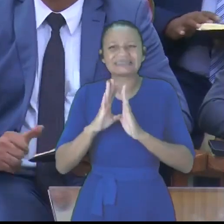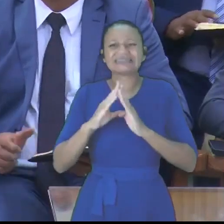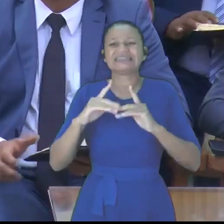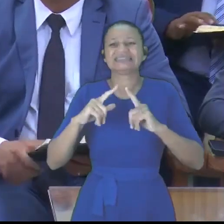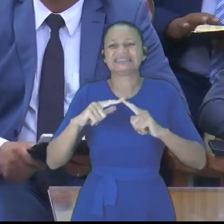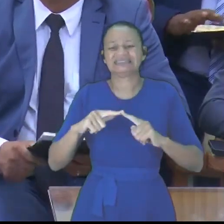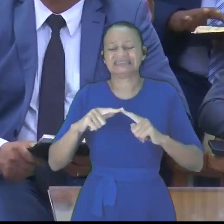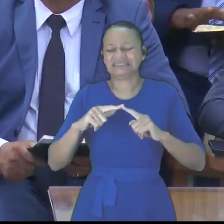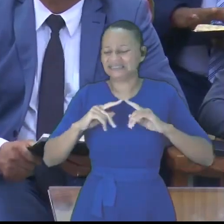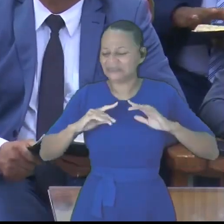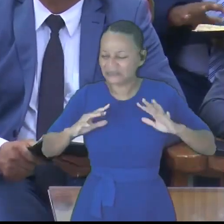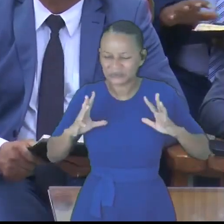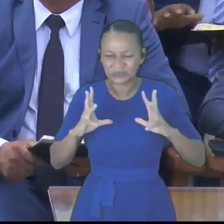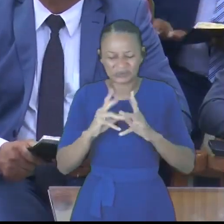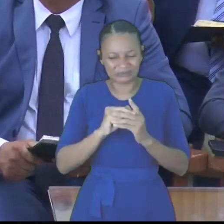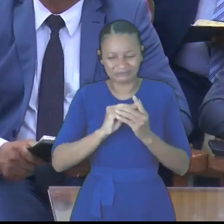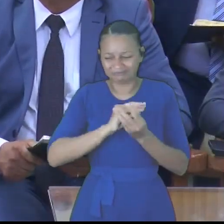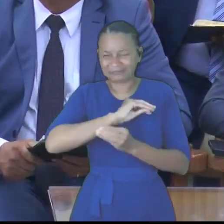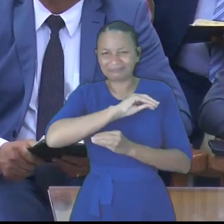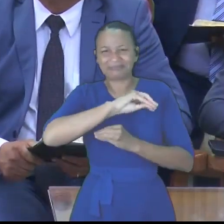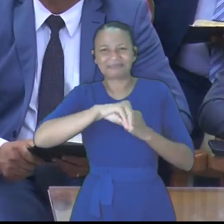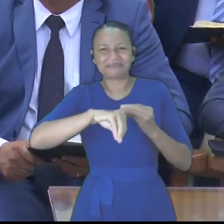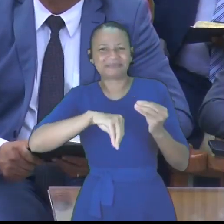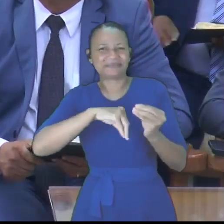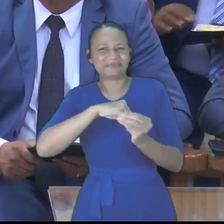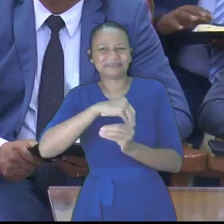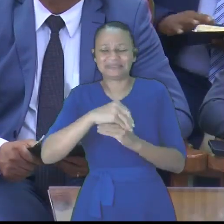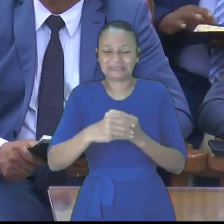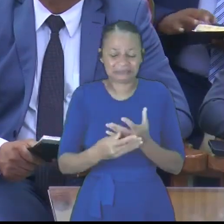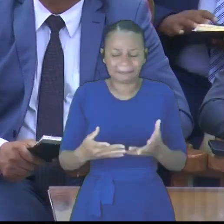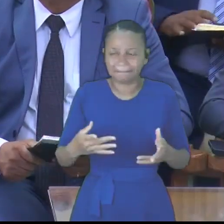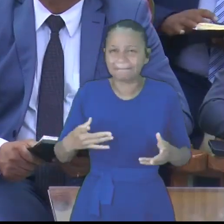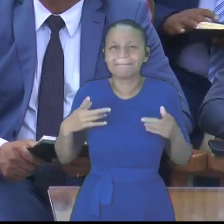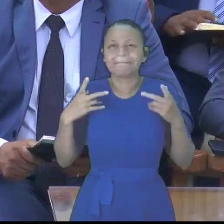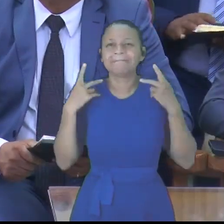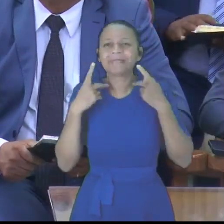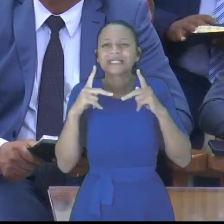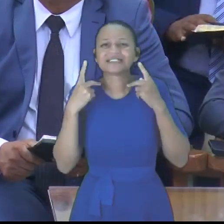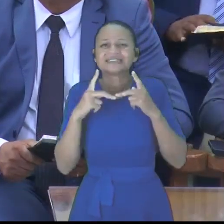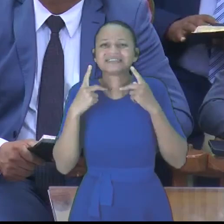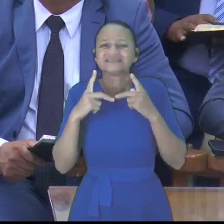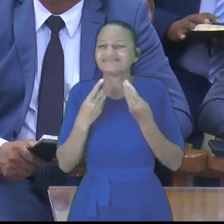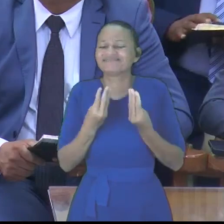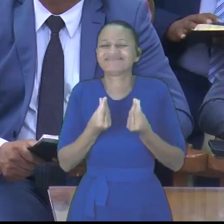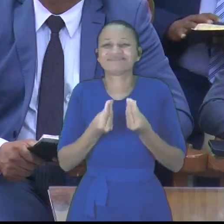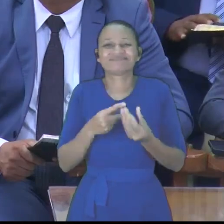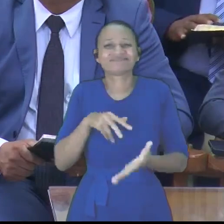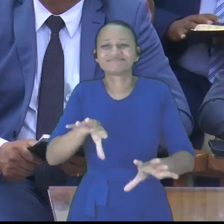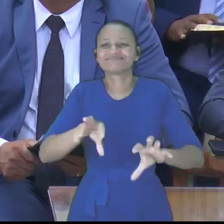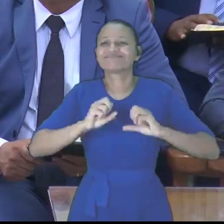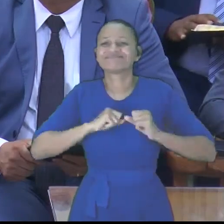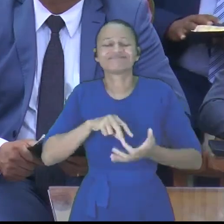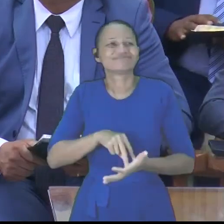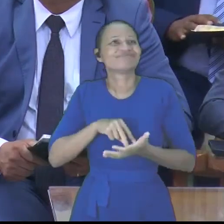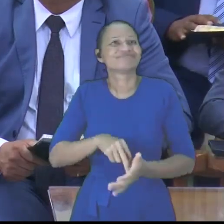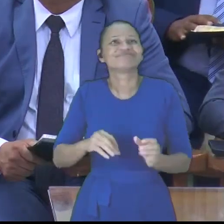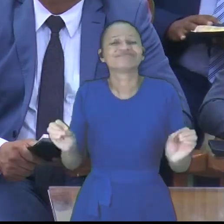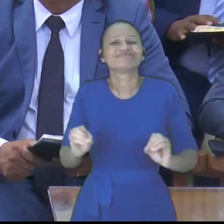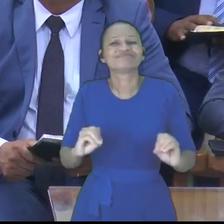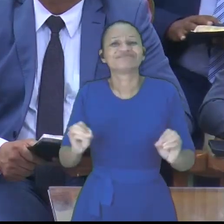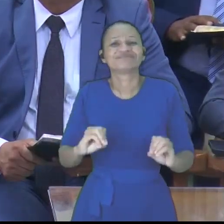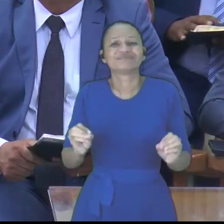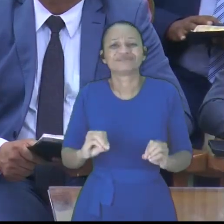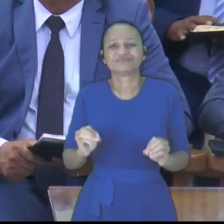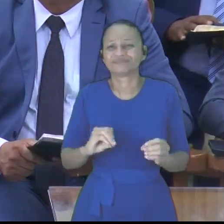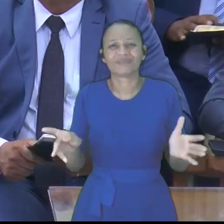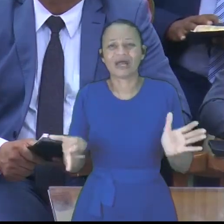está sendo deturpada. Estão pregando coisas que não edificam. Estão pregando